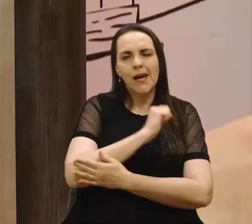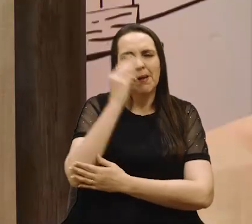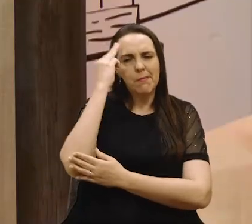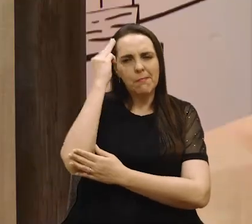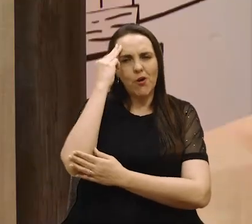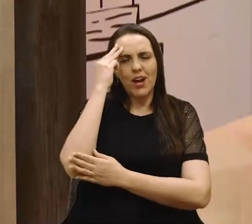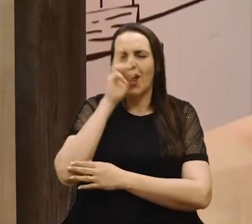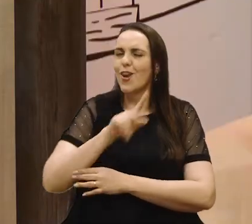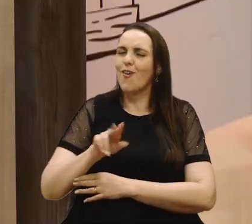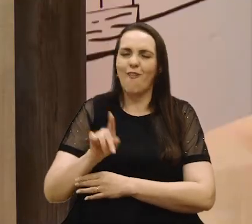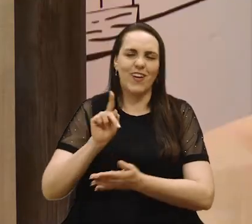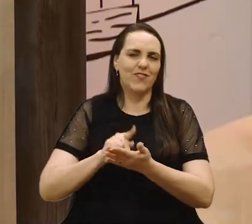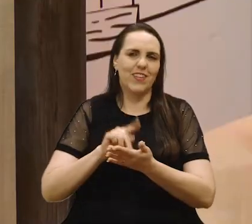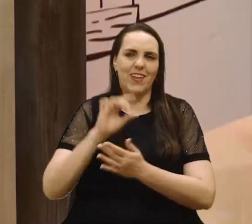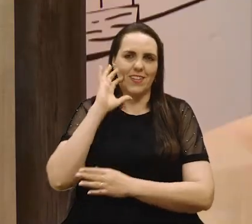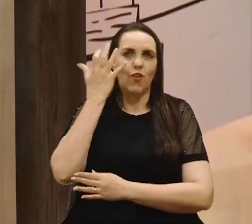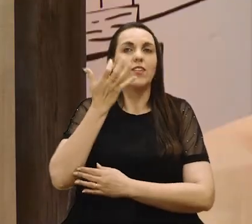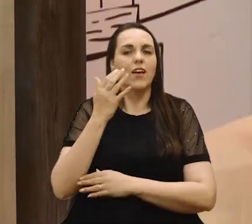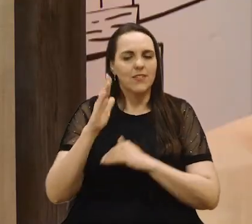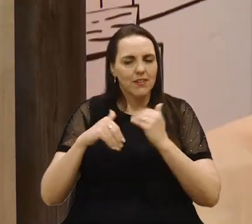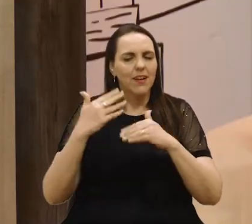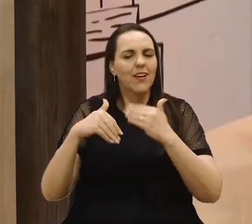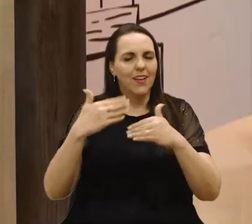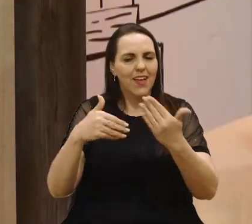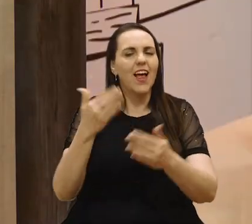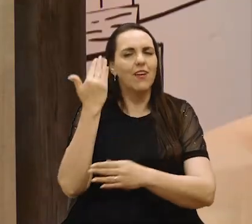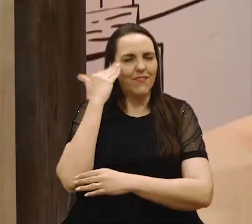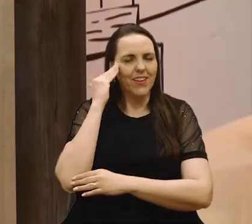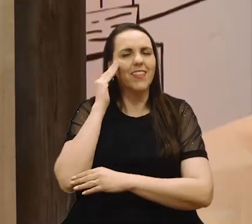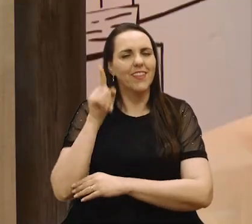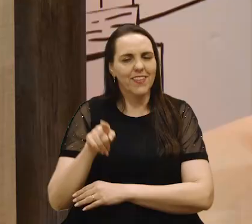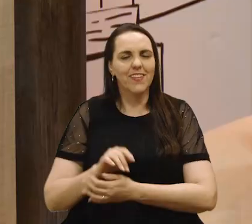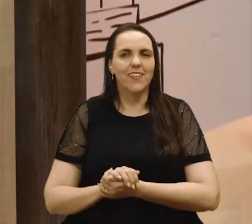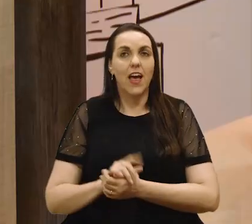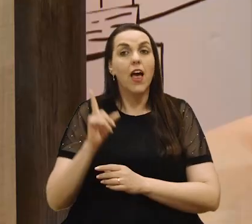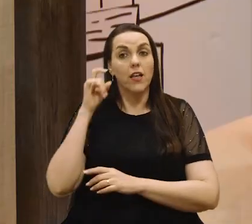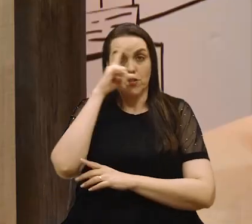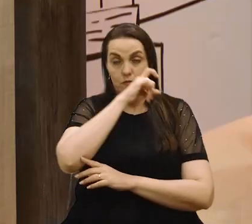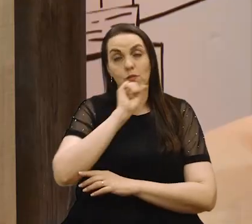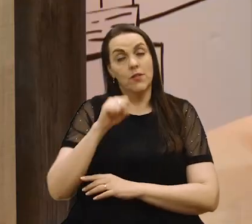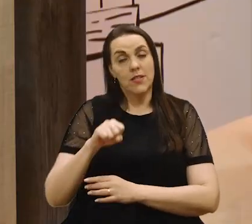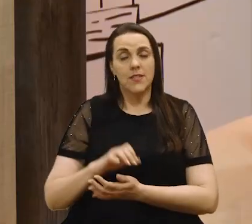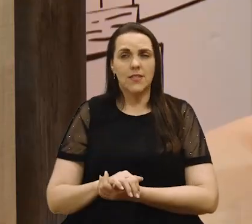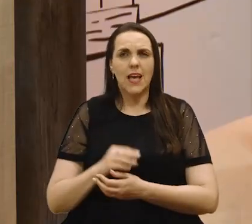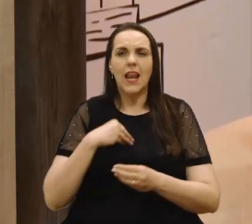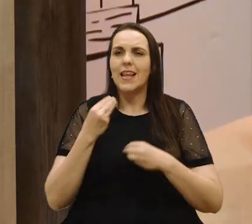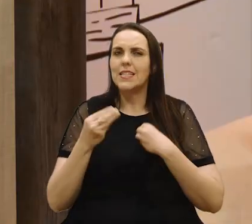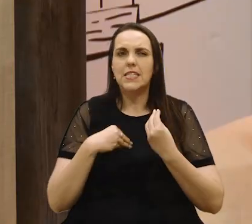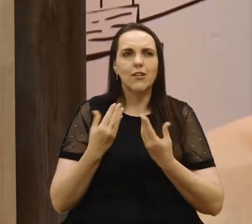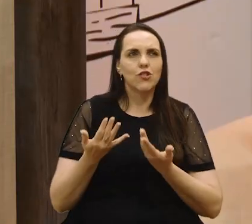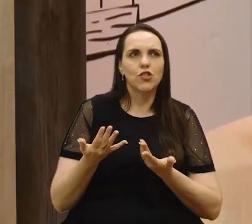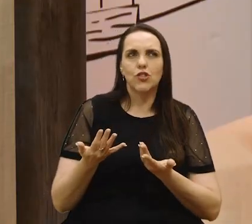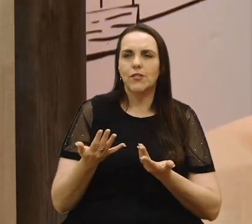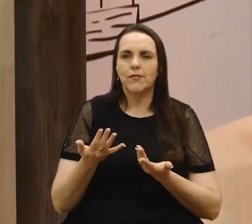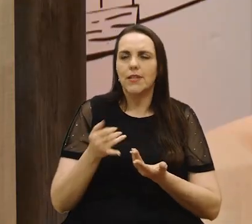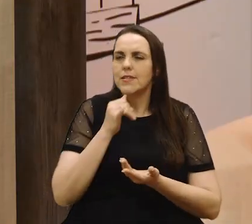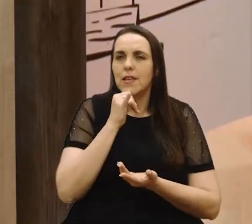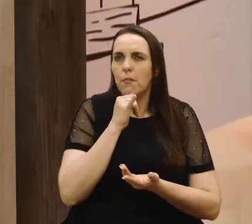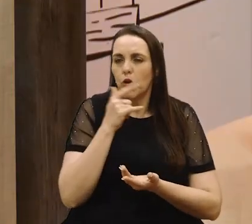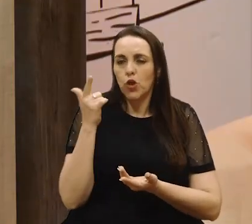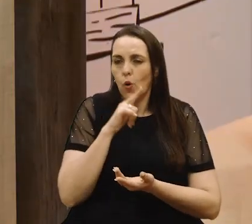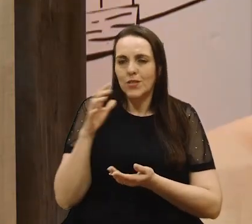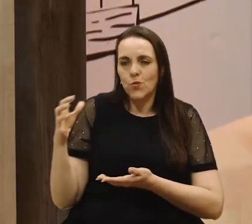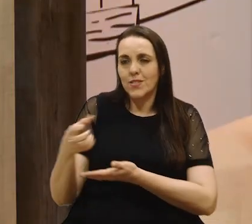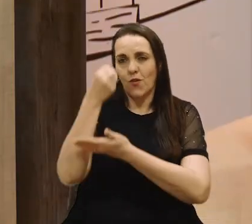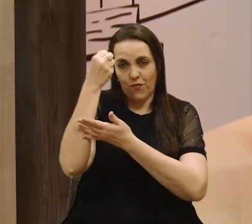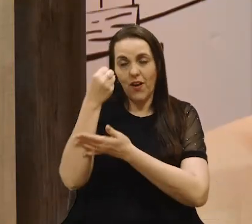memória deles, e não é isso que acontece. E ela vai entendendo isso ao longo do processo. Porque é uma dificuldade. Ela sente muito que ela não